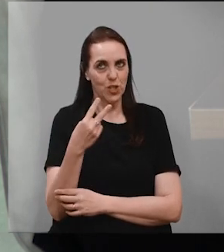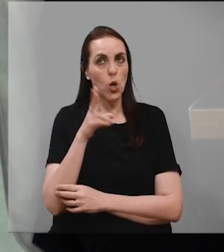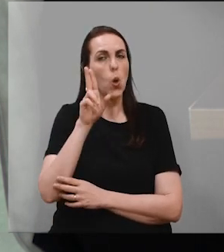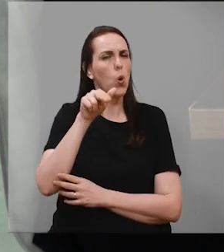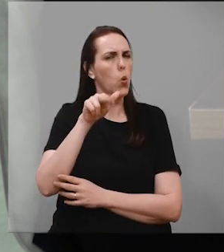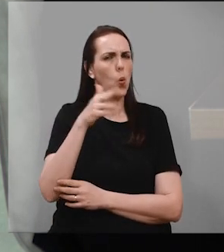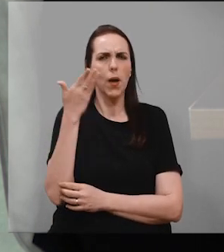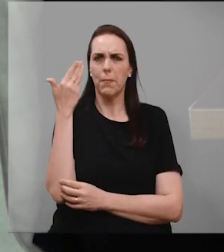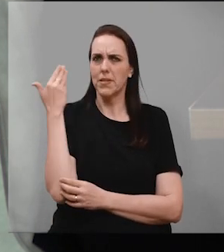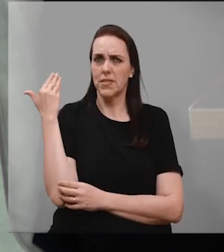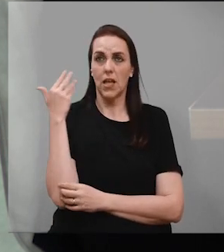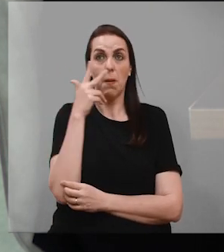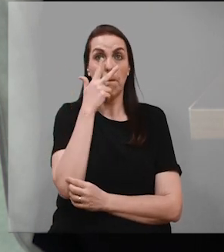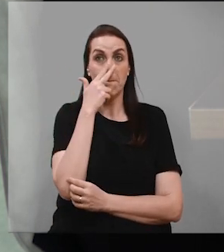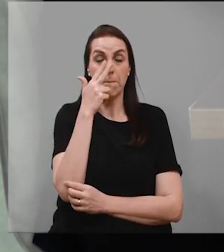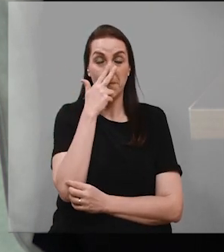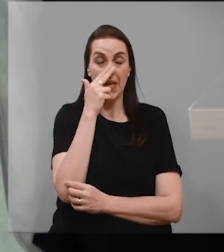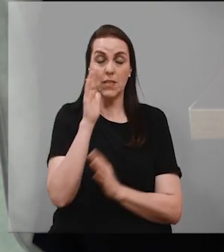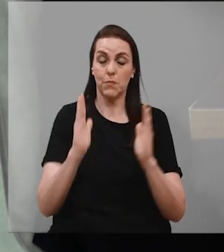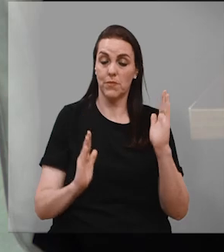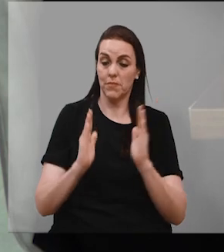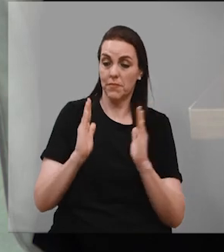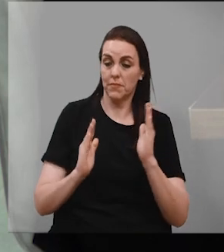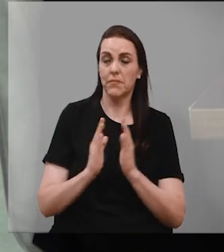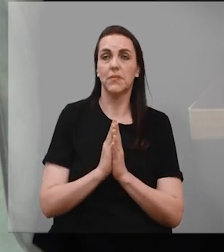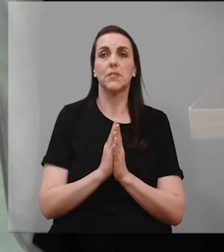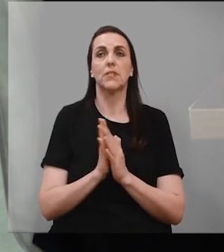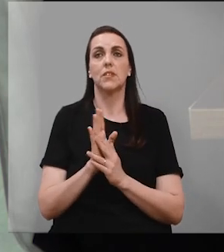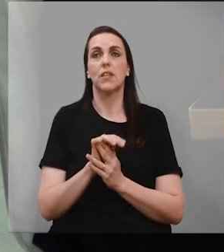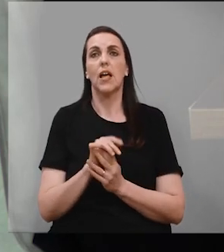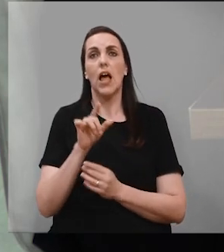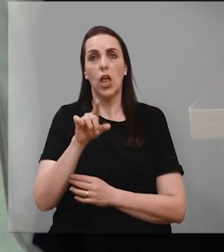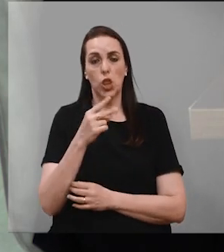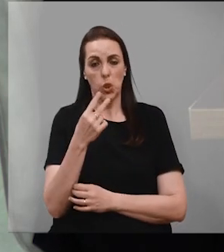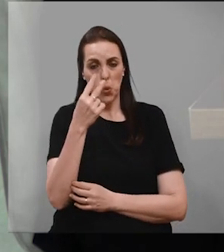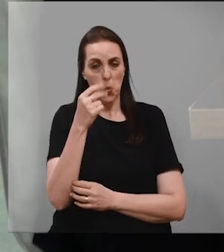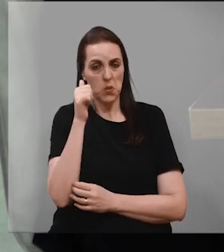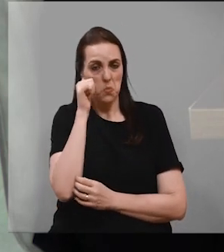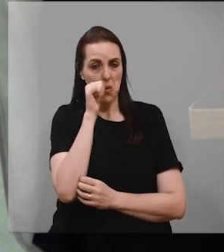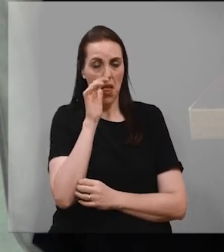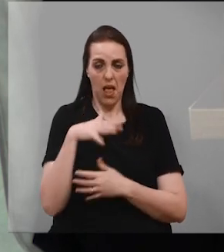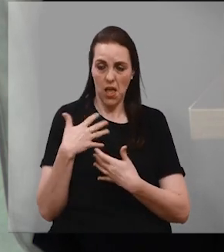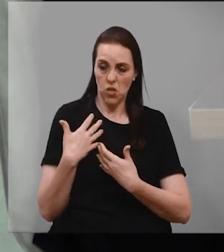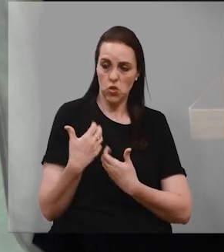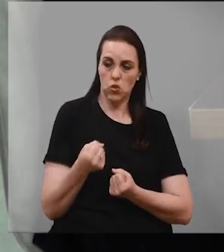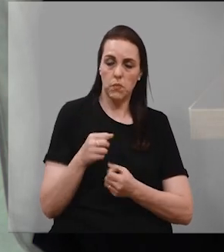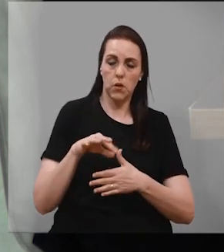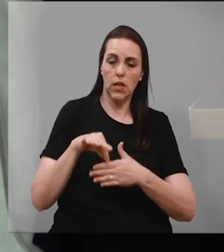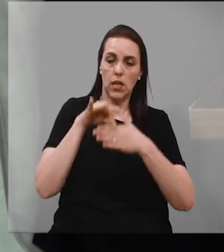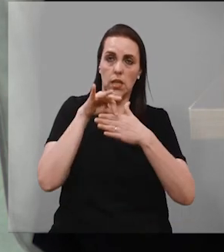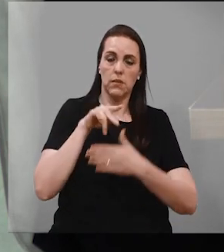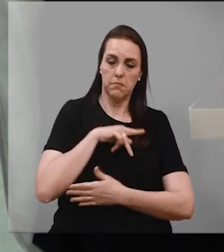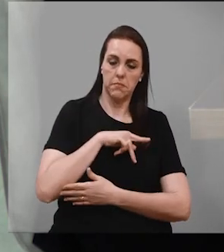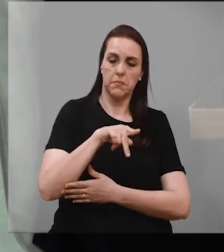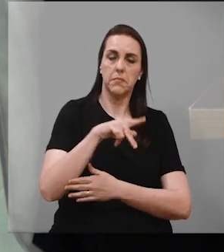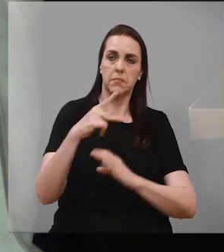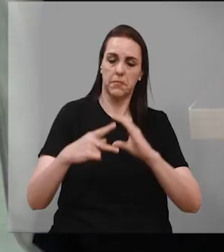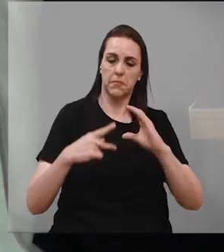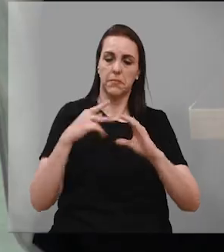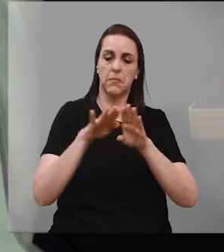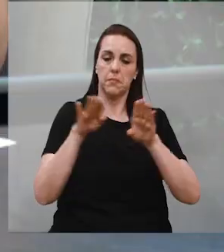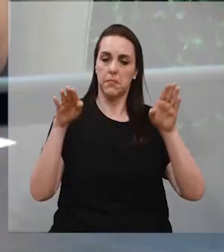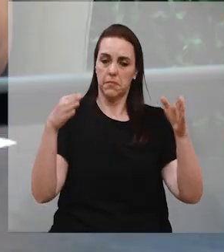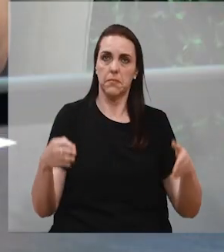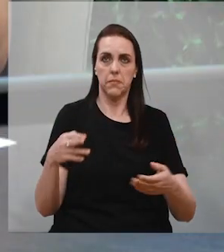2022. Nunca antes, né, na mesma legislatura. 2 mulheres assumiram o posto de liderança da mesa diretora. Então,